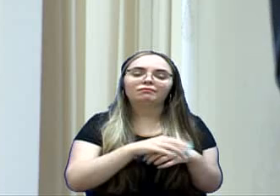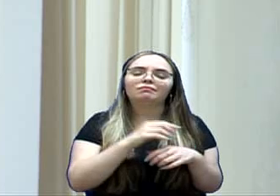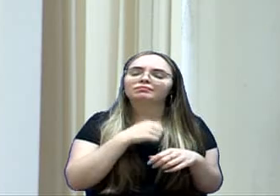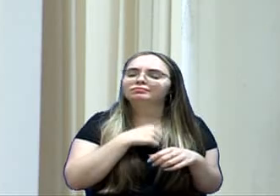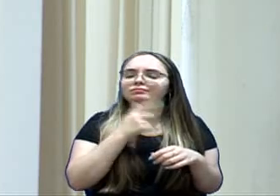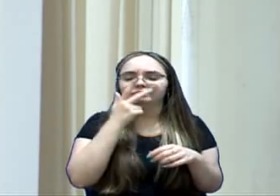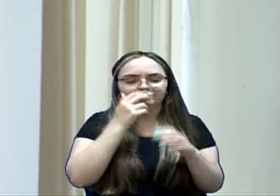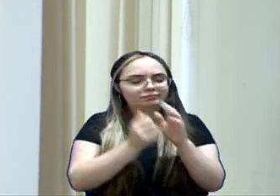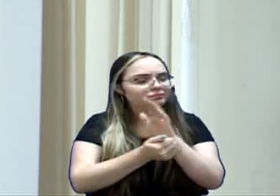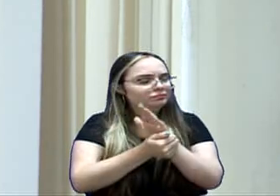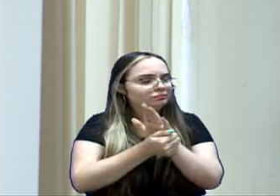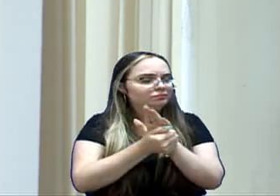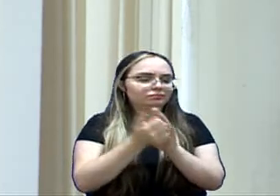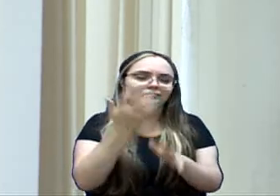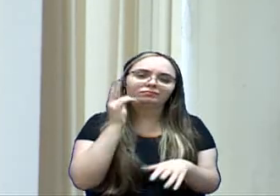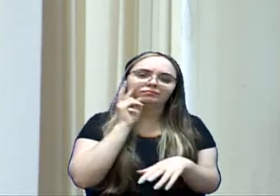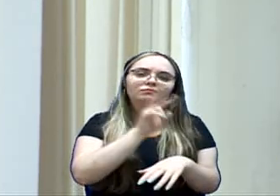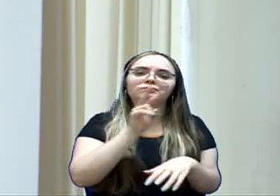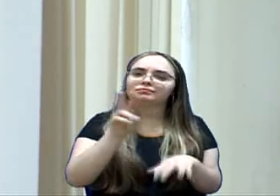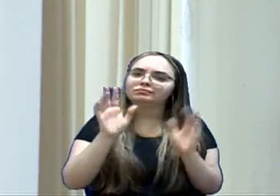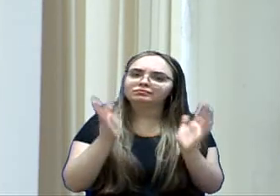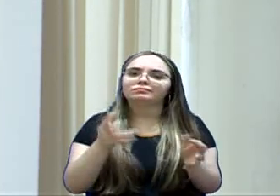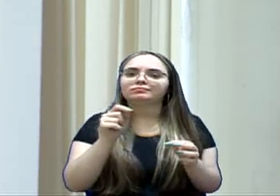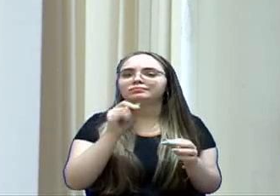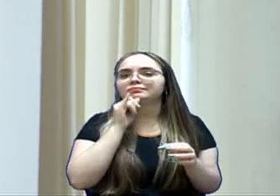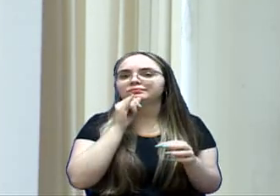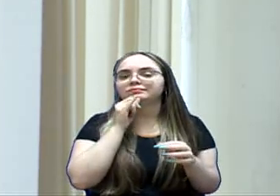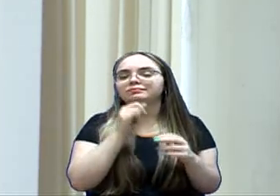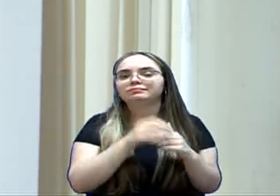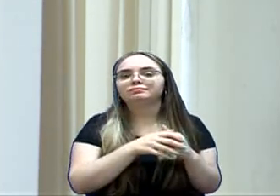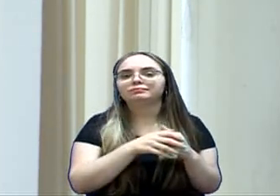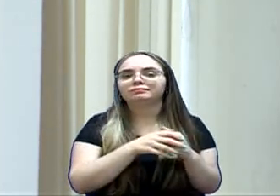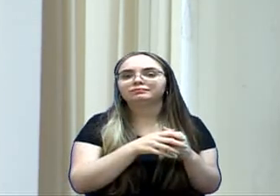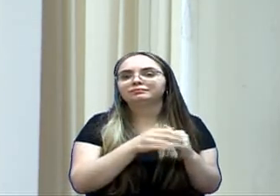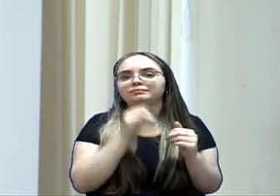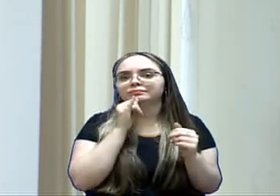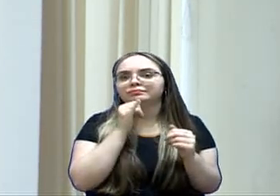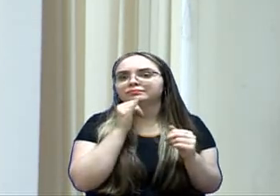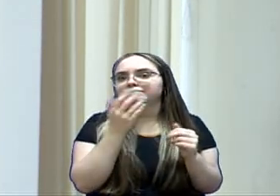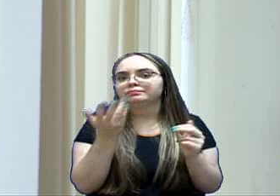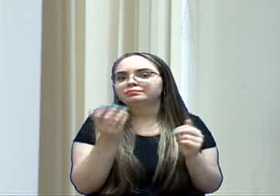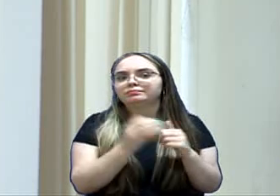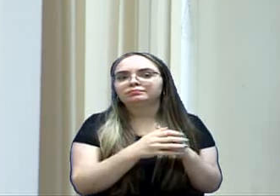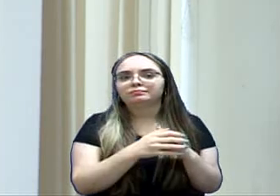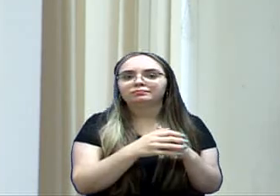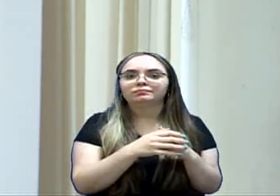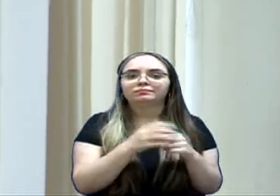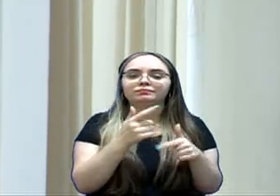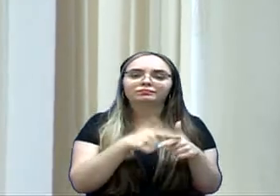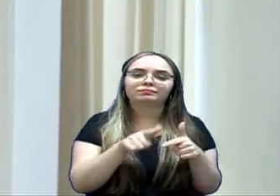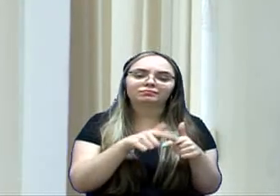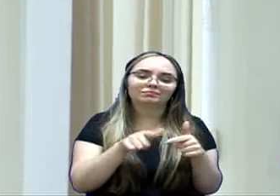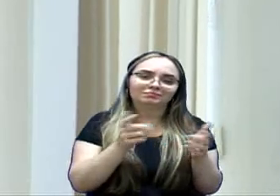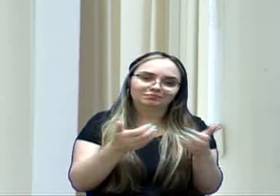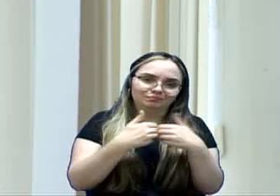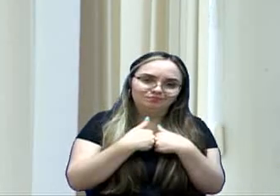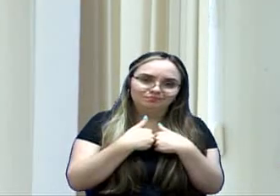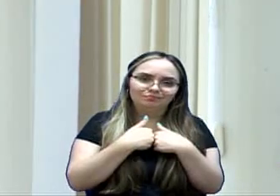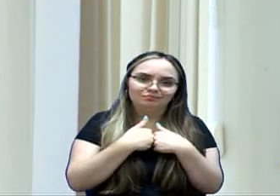quantas vezes eu presenciei, eu tenho vários pacientes, por exemplo, que têm o transtorno do espectro